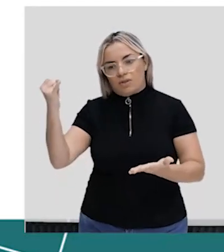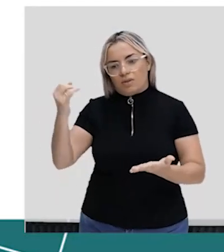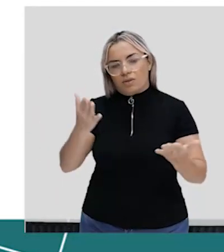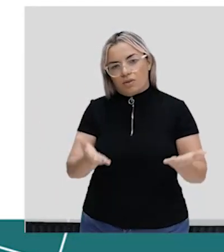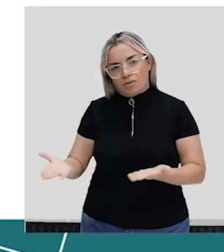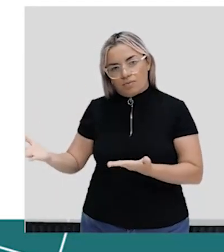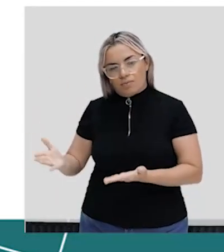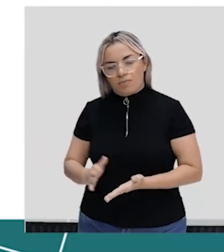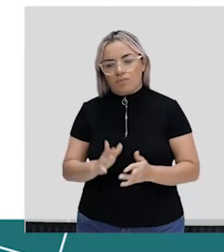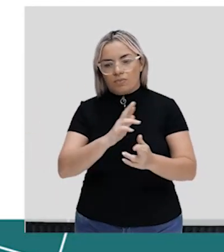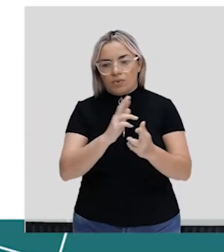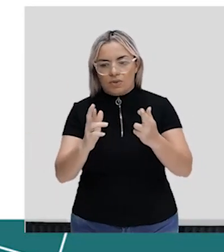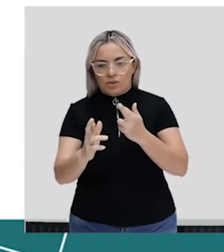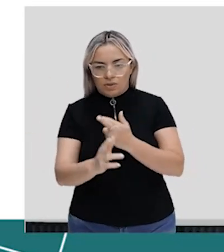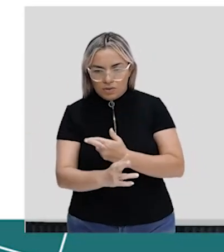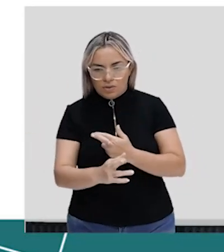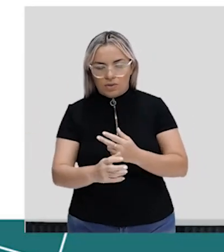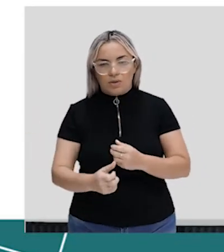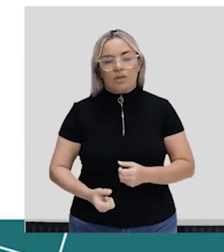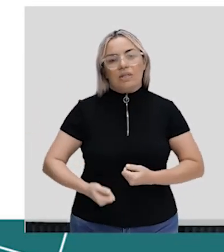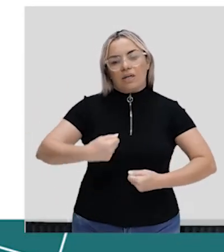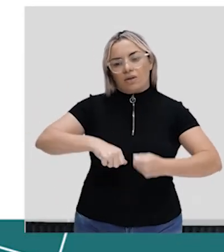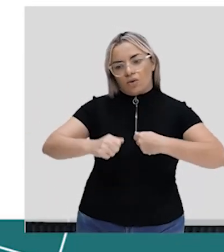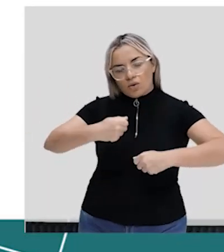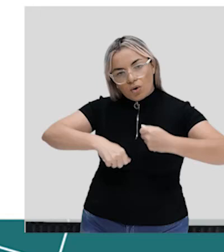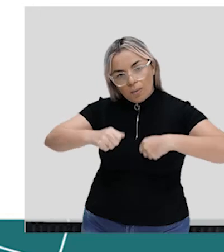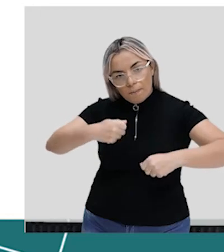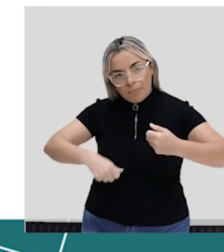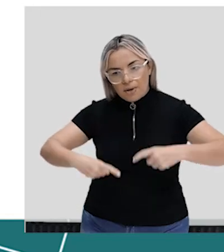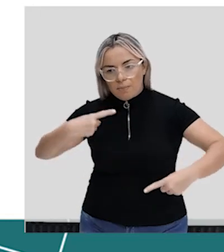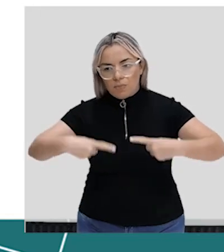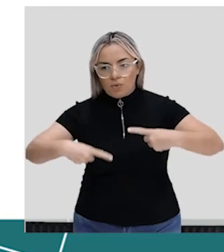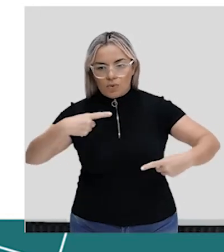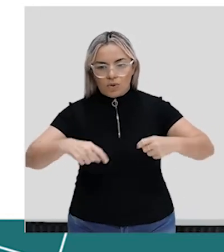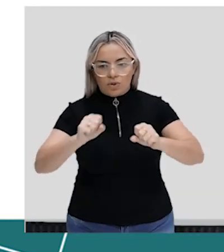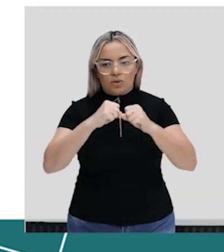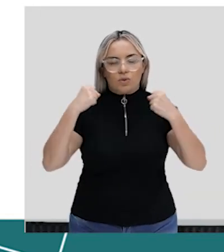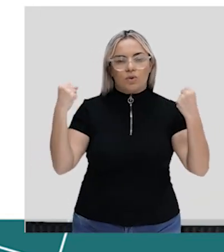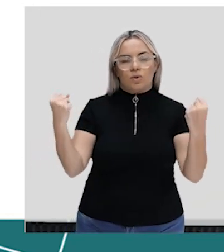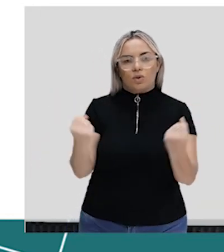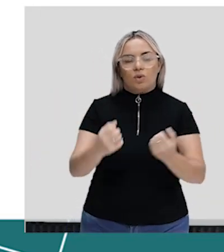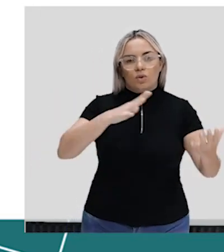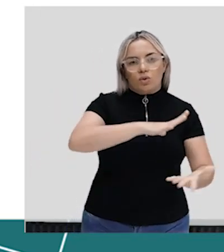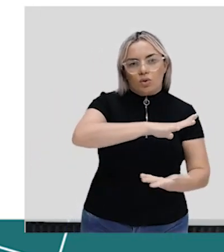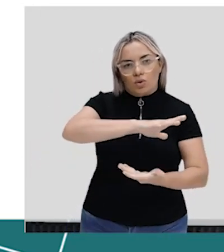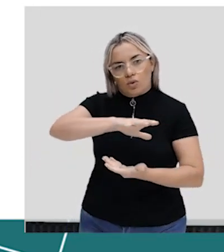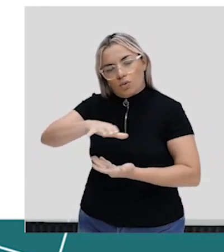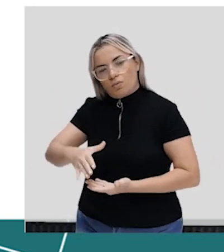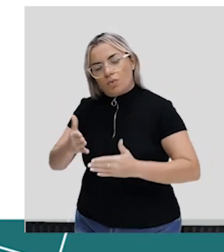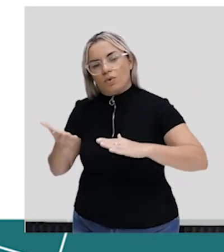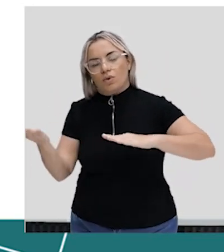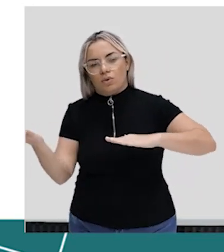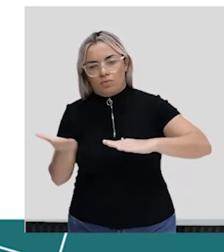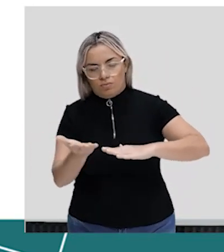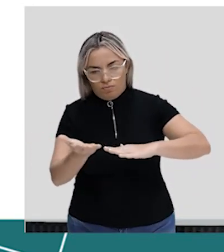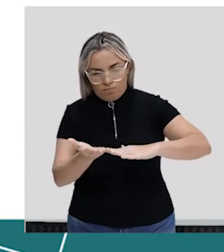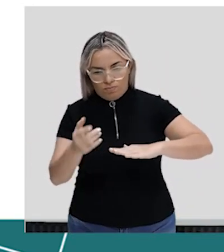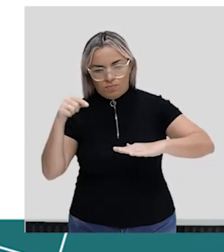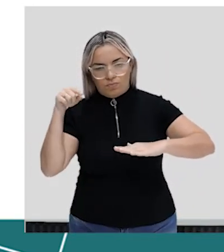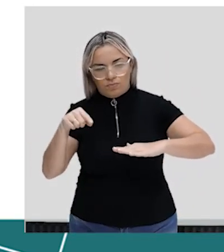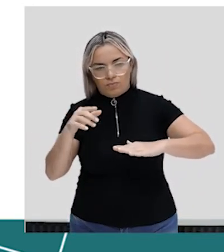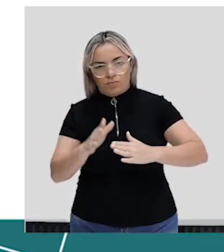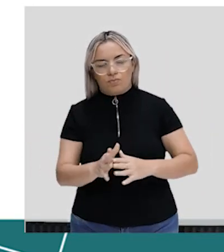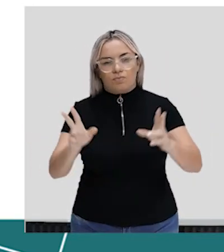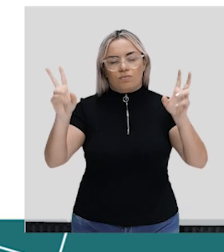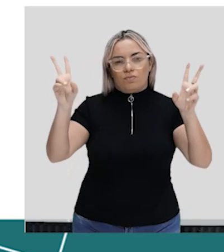acerca dos elementos econômicos, da política e das questões sociais do mundo contemporâneo, tá certo? Nós vamos falar aí sobre